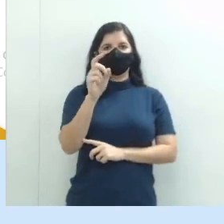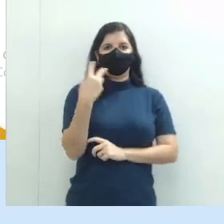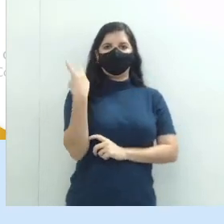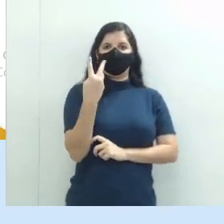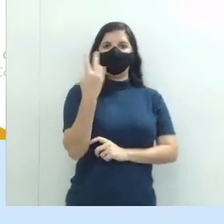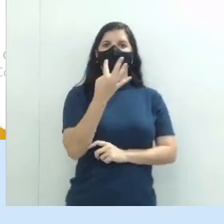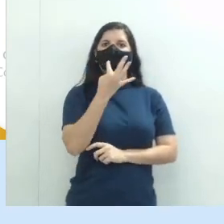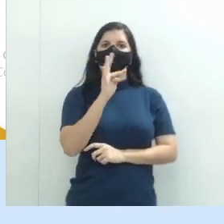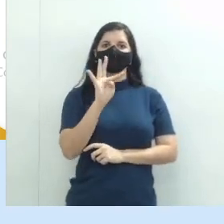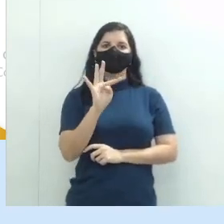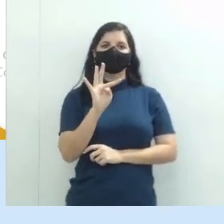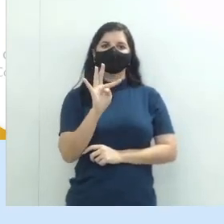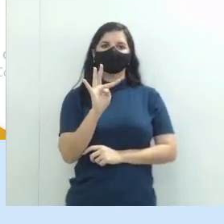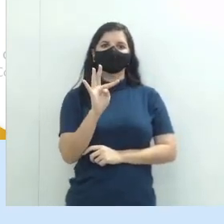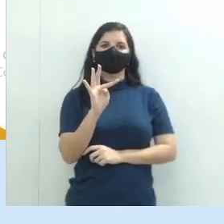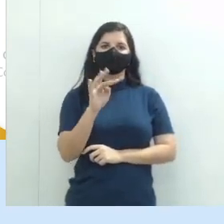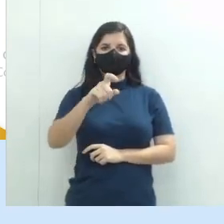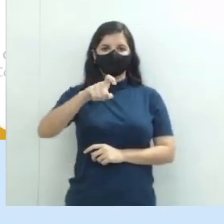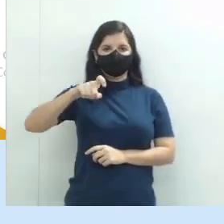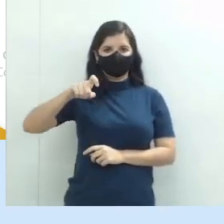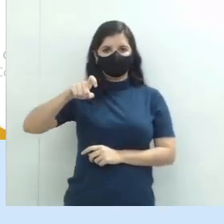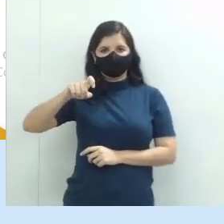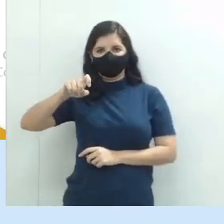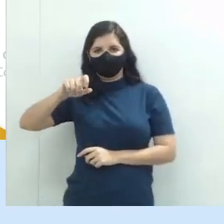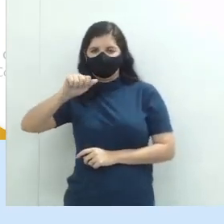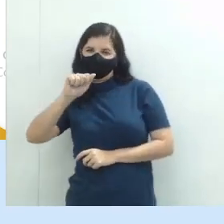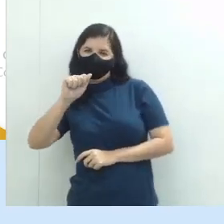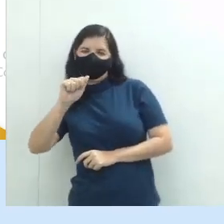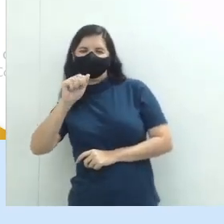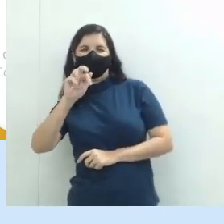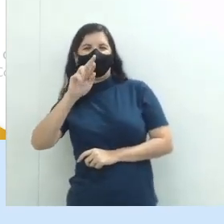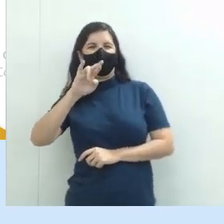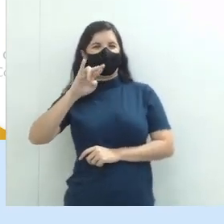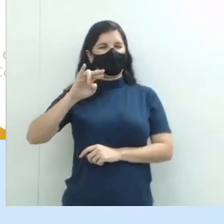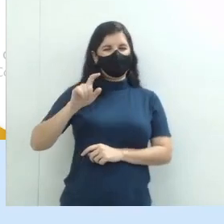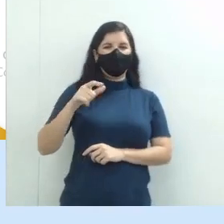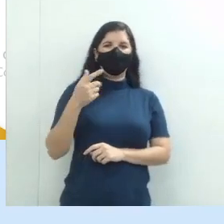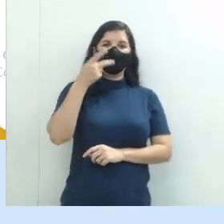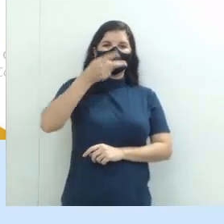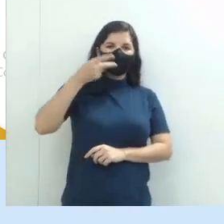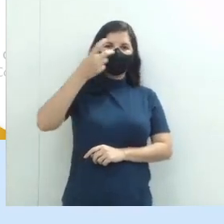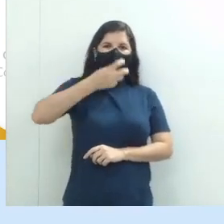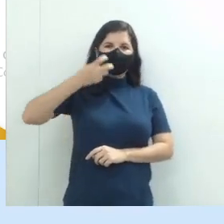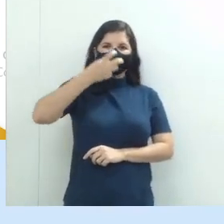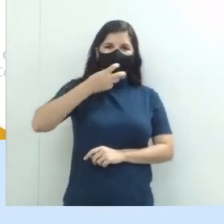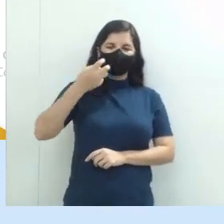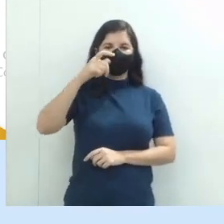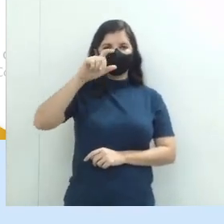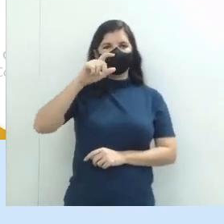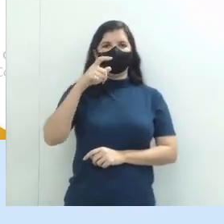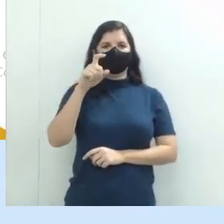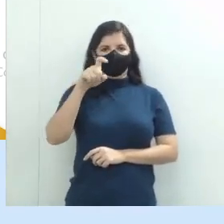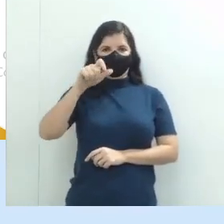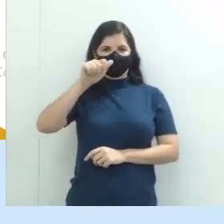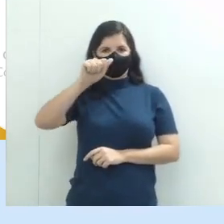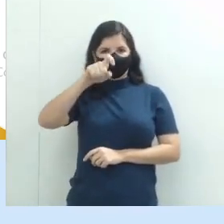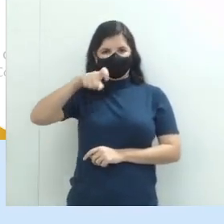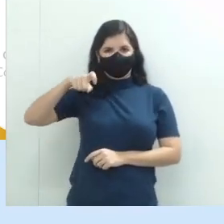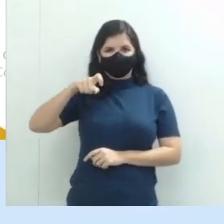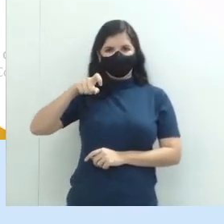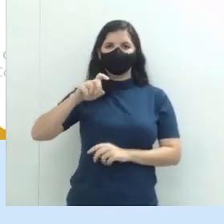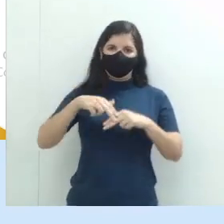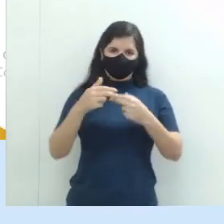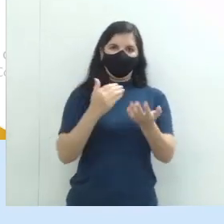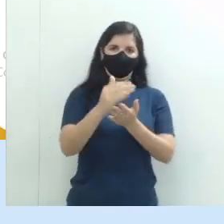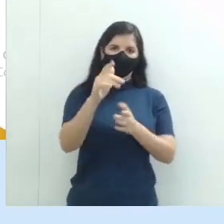valor desconhecido, chama-se chi, tá? É a pronúncia. A pronúncia em grego chama-se chi. É por isso que